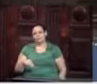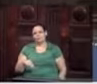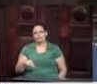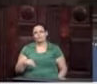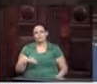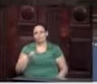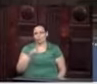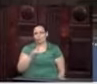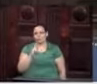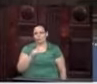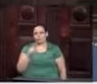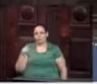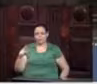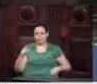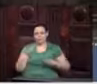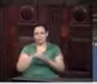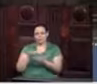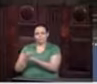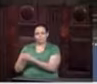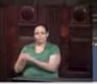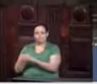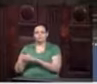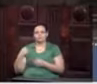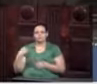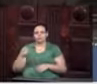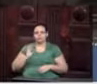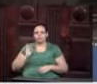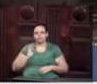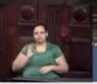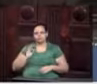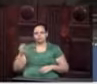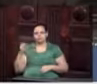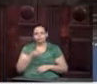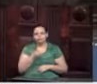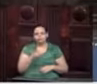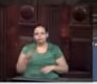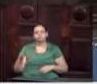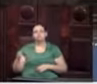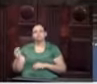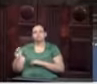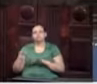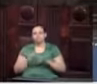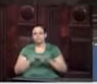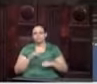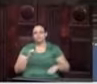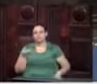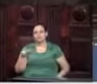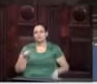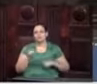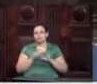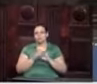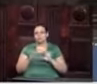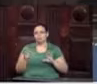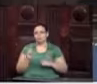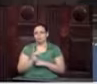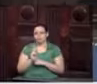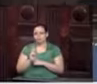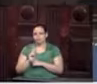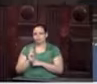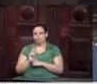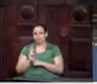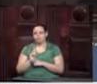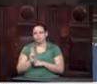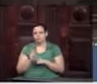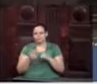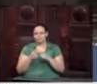através das UPPs e das operações policiais, veio deixando de fazer o